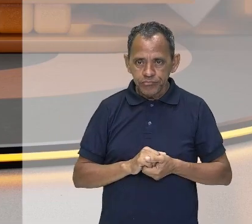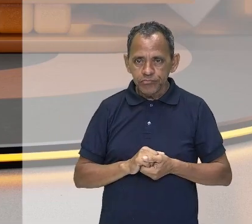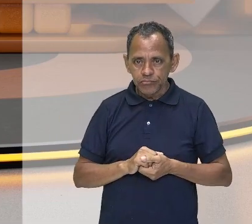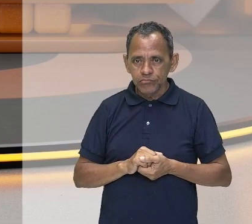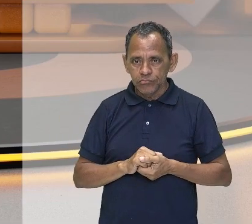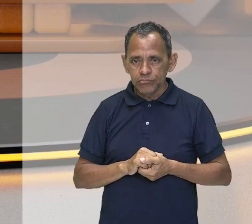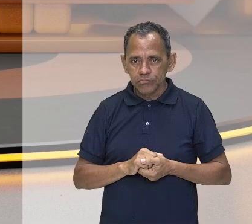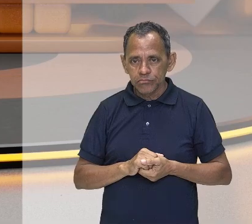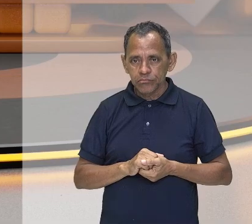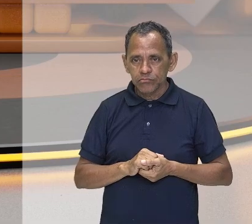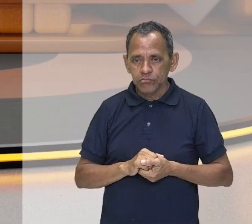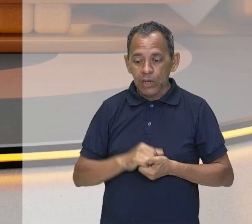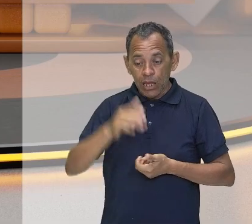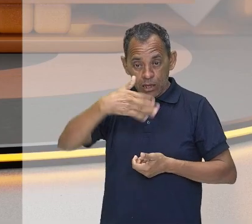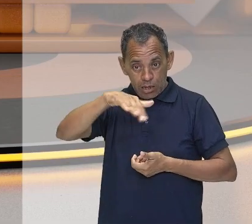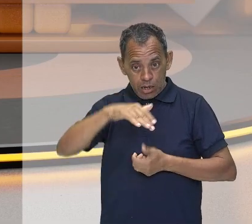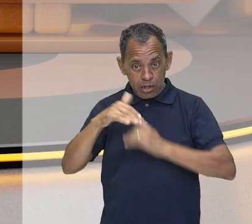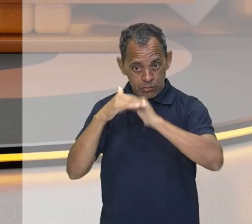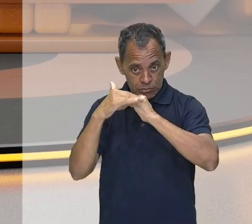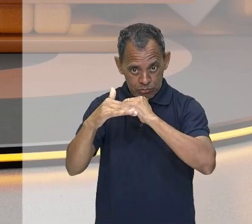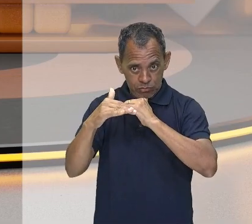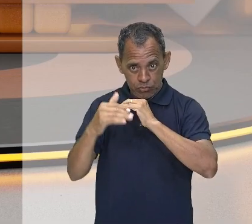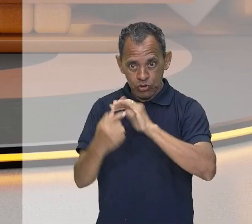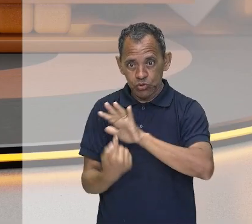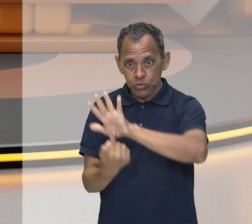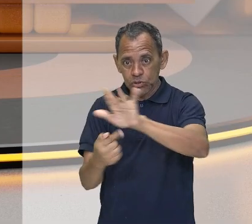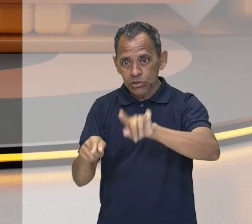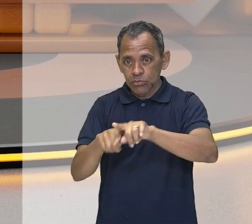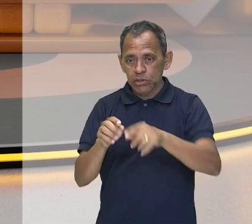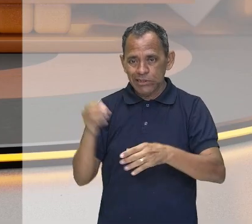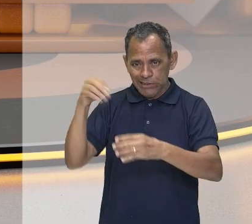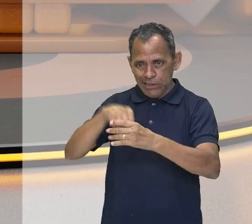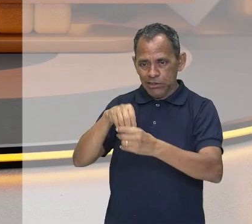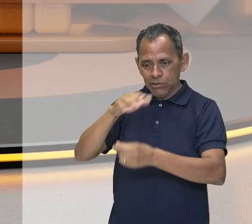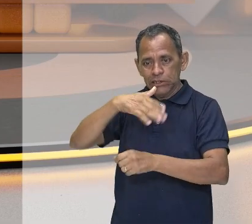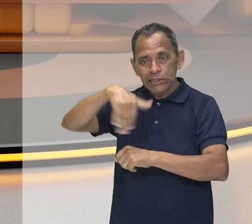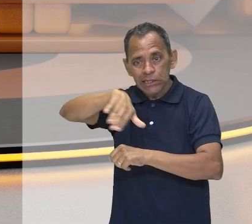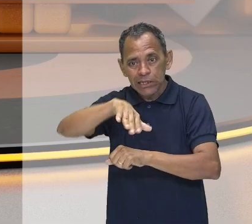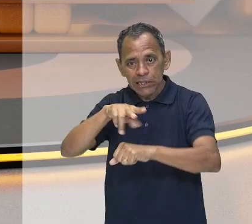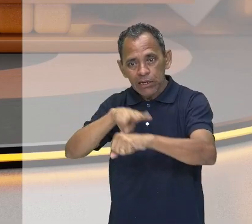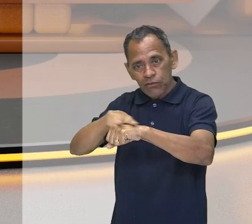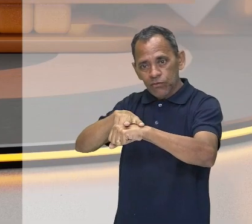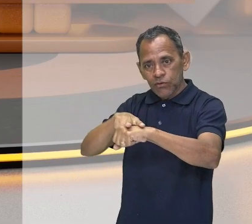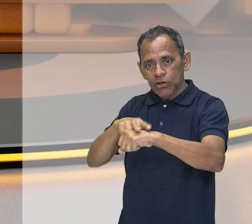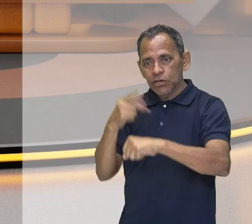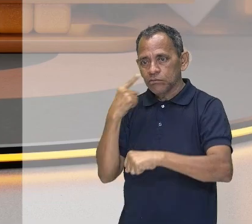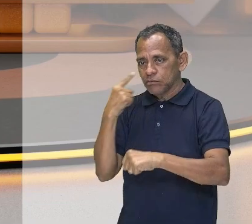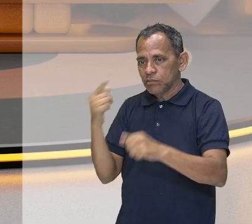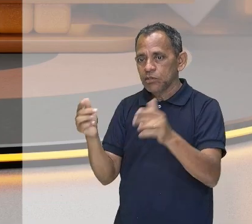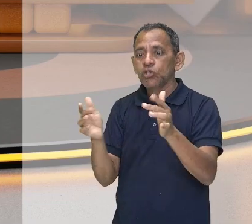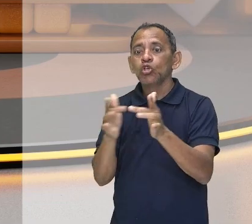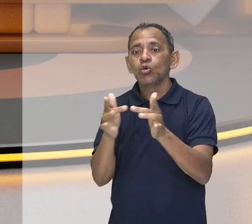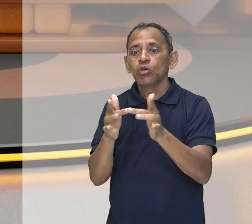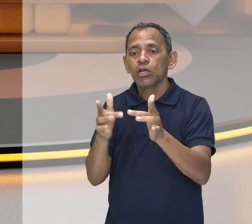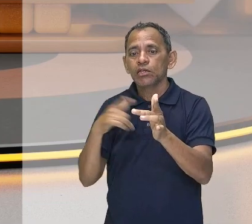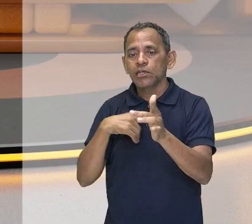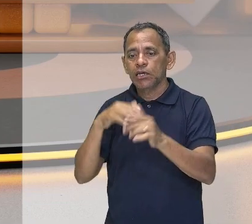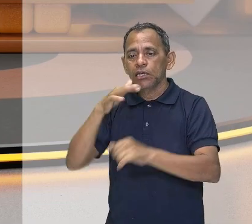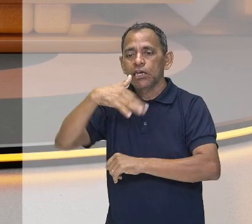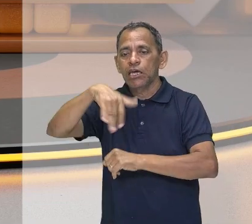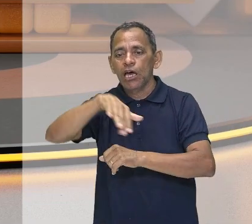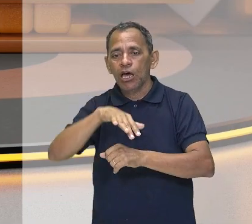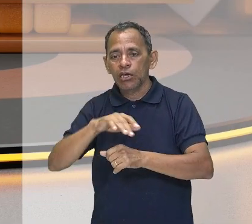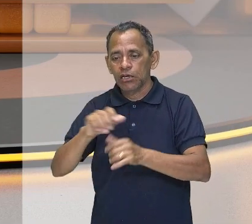projeção, né? Está a superfície projetada. Nessa área aqui em verde, olha, que está tocando ali, é a área onde a forma